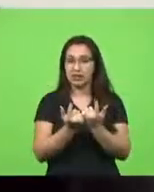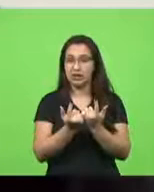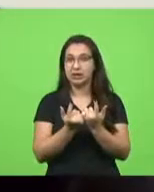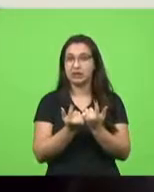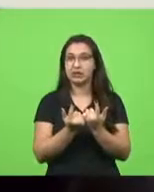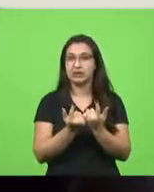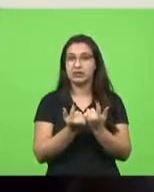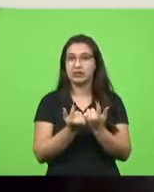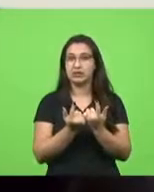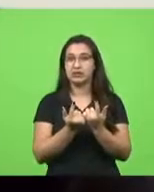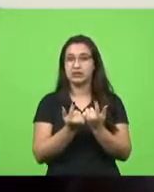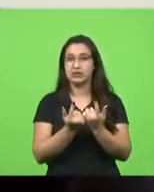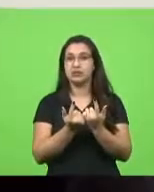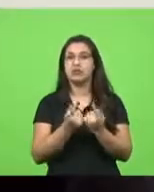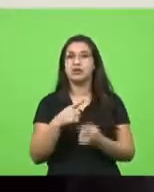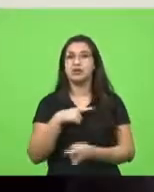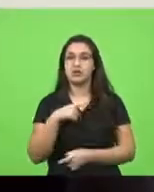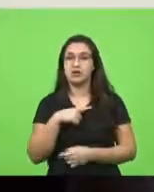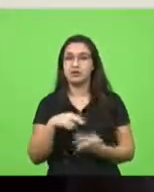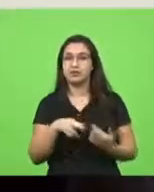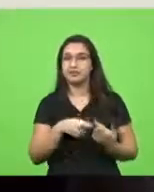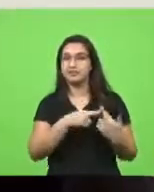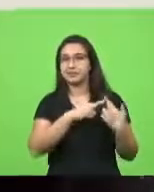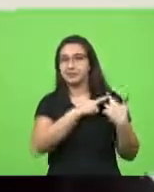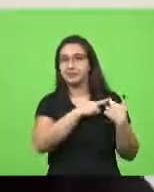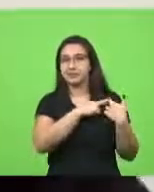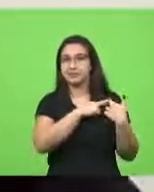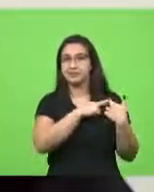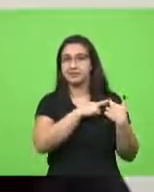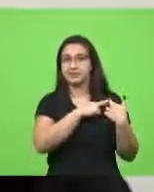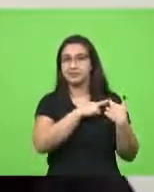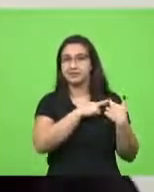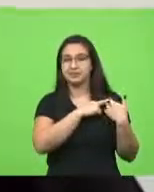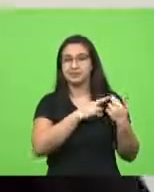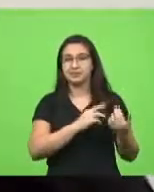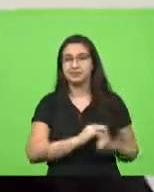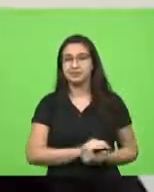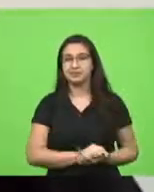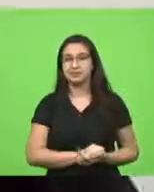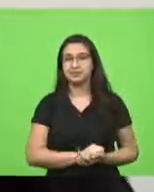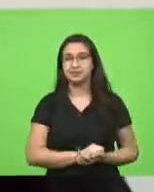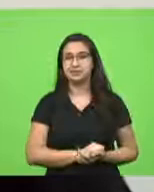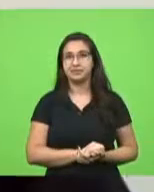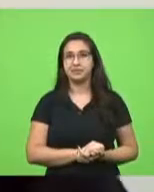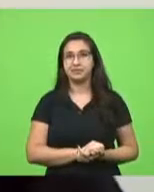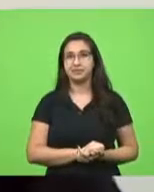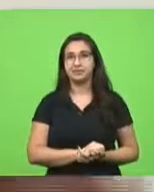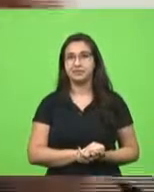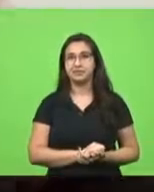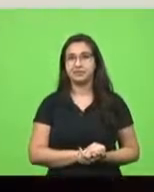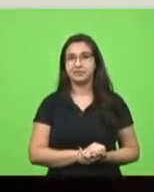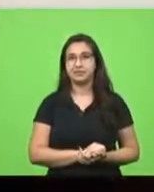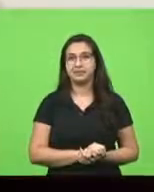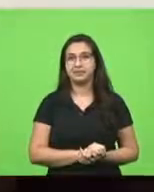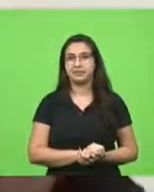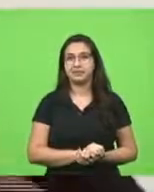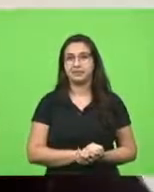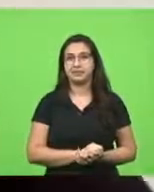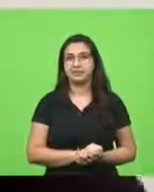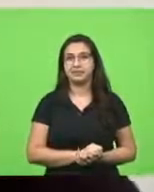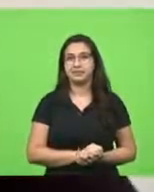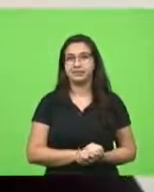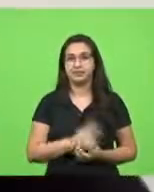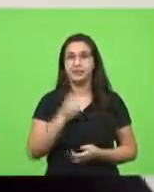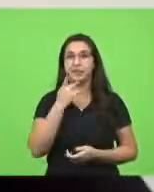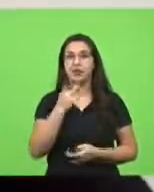tem responsabilidade muito grande sobre esse tema. Eu me refiro, colegas deputados e deputadas,